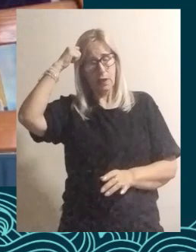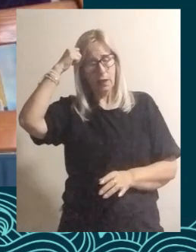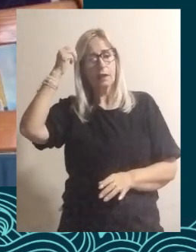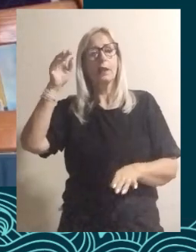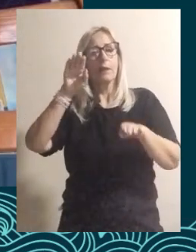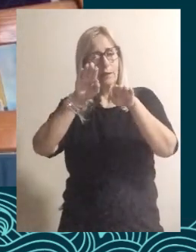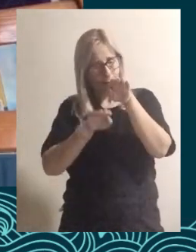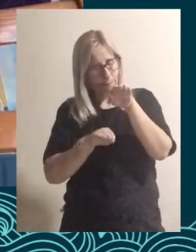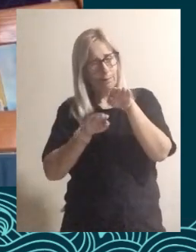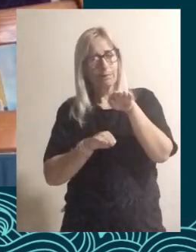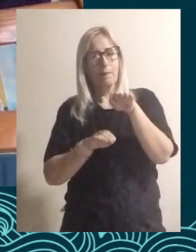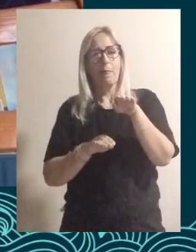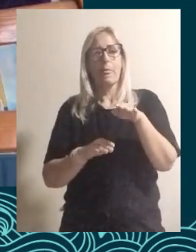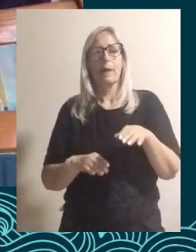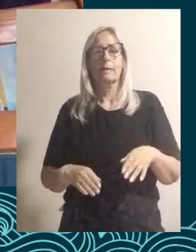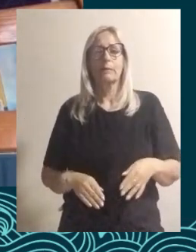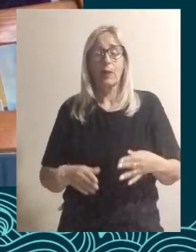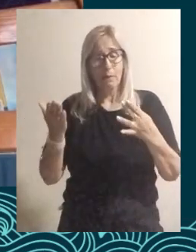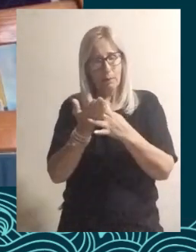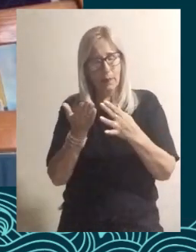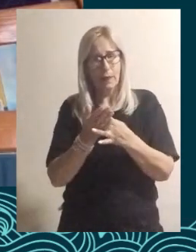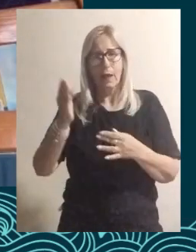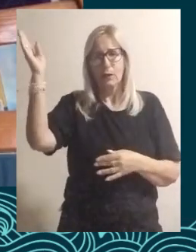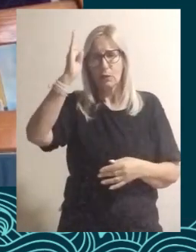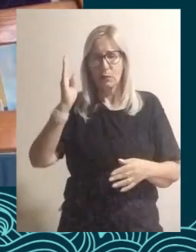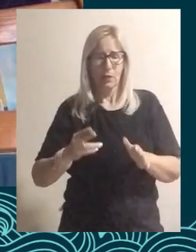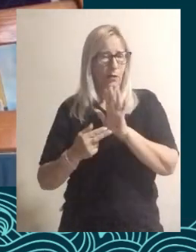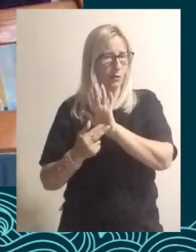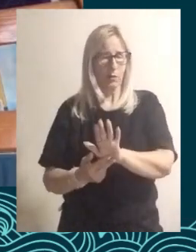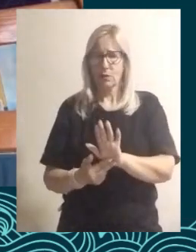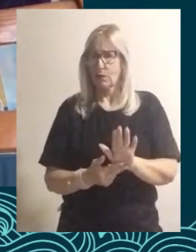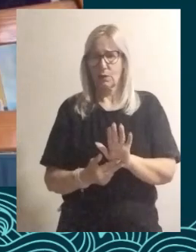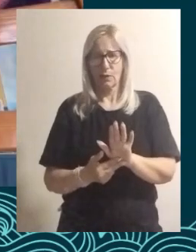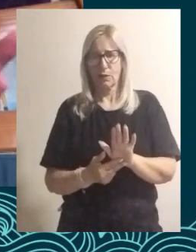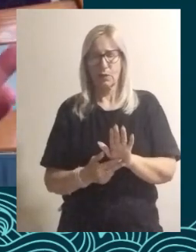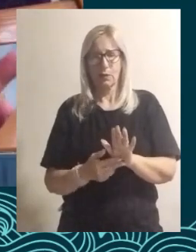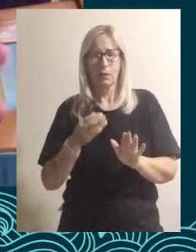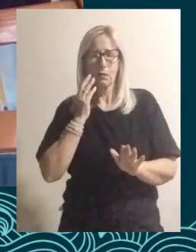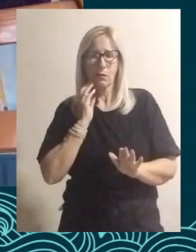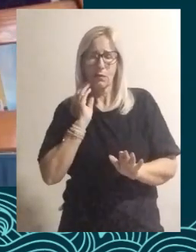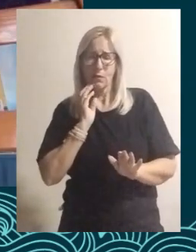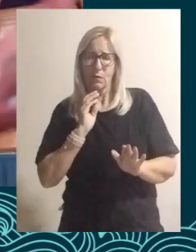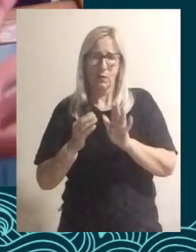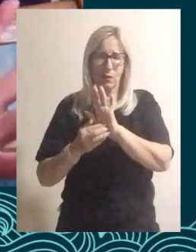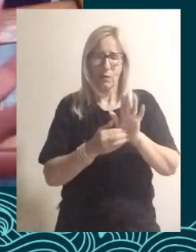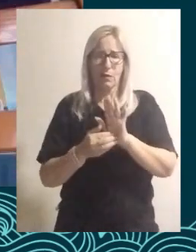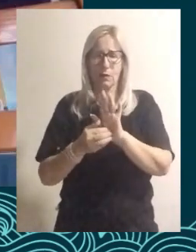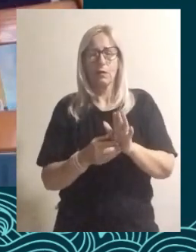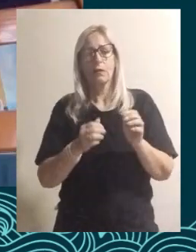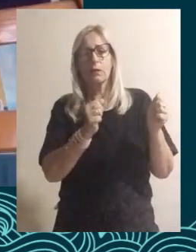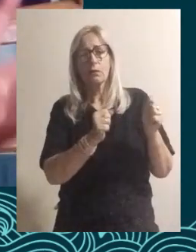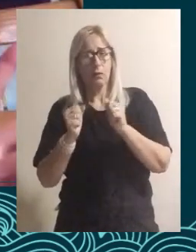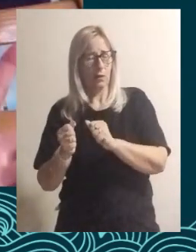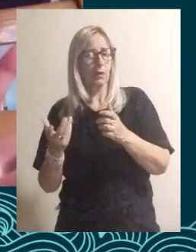acho que especialmente os negros, que são a metade do Brasil e que não estão representados em metade das